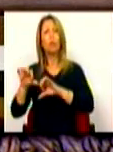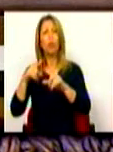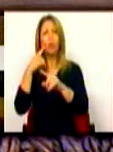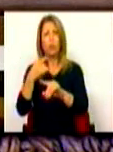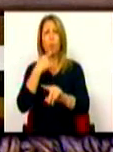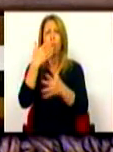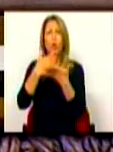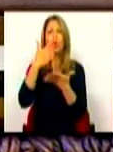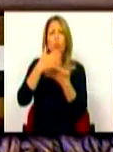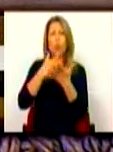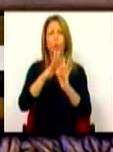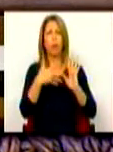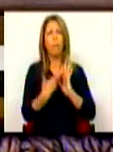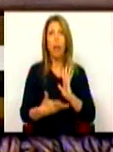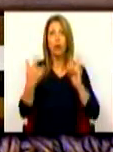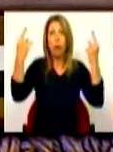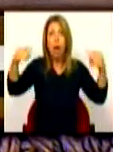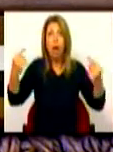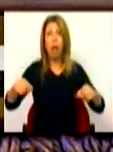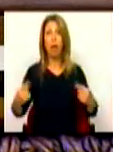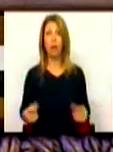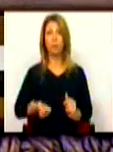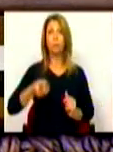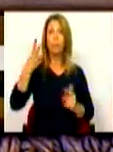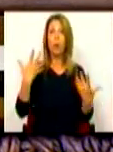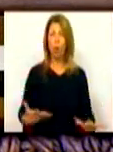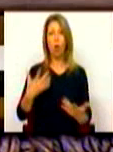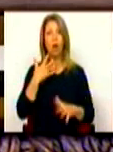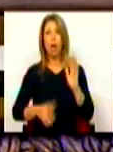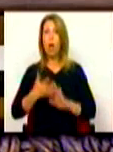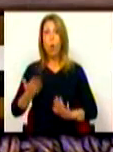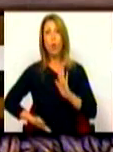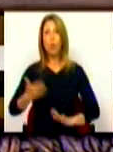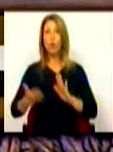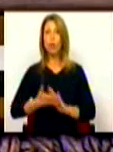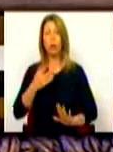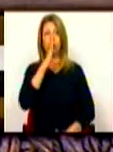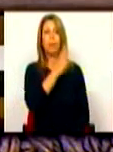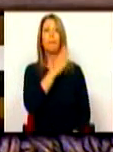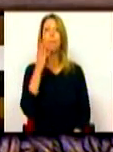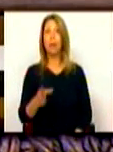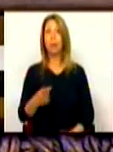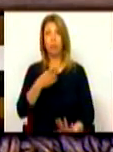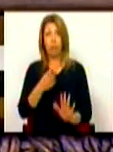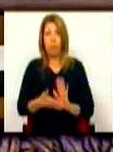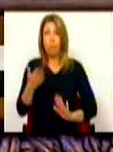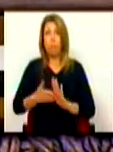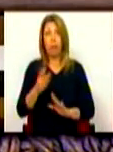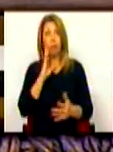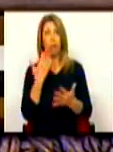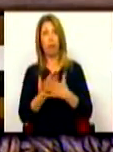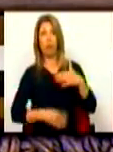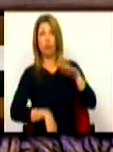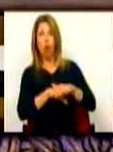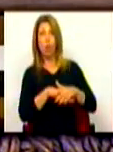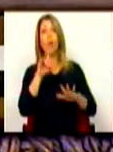planos. Agora é urgente agir. Agir com medidas curativas, mas sobretudo ações